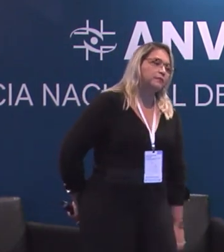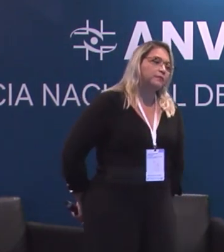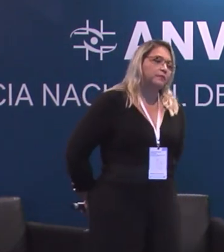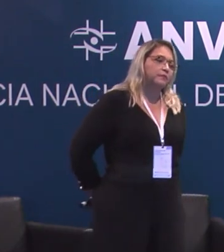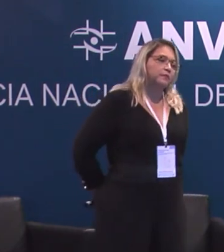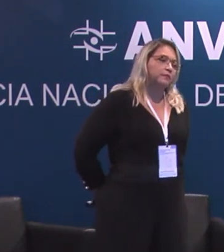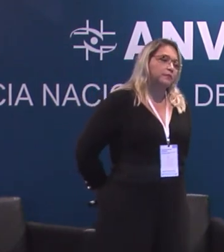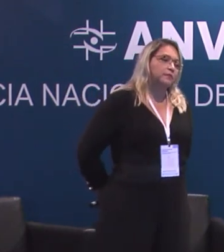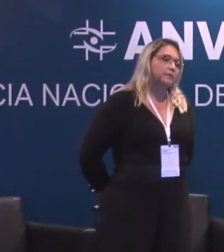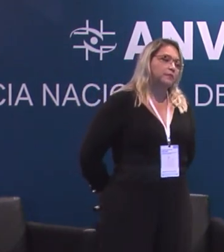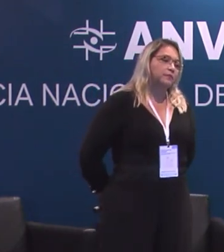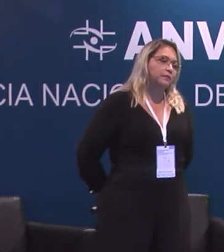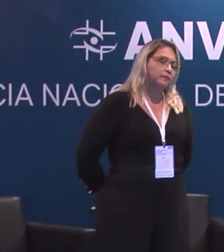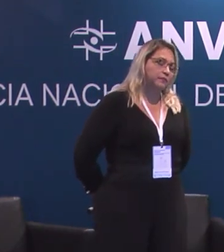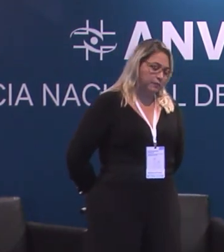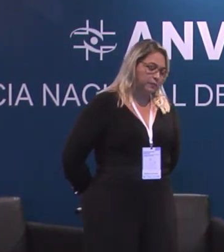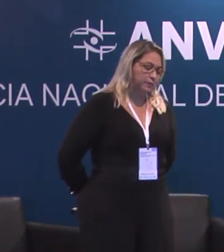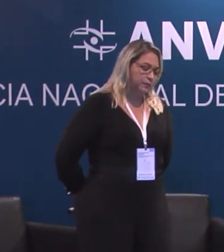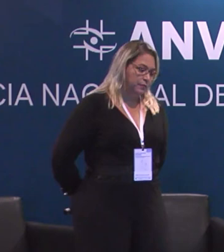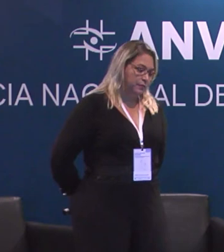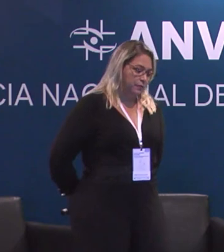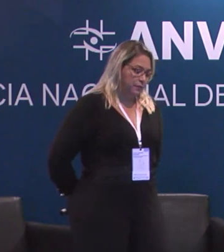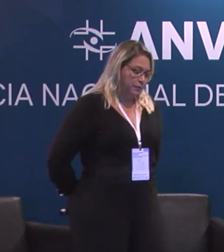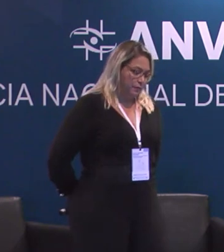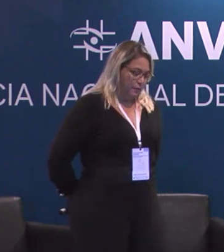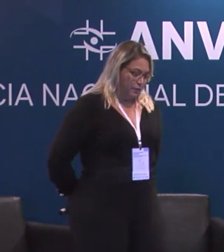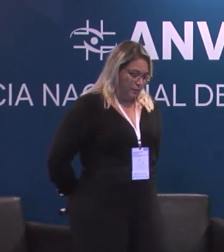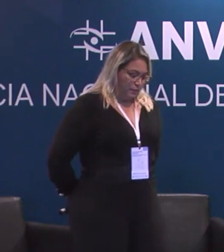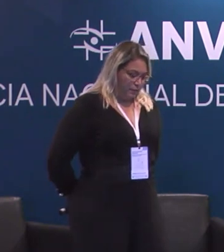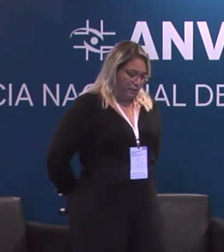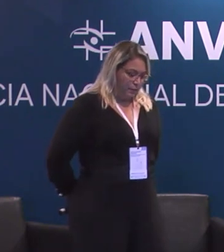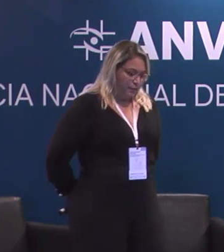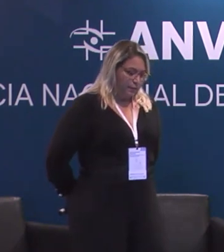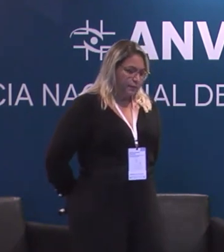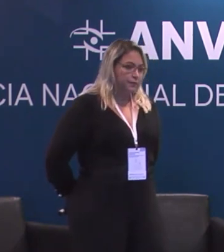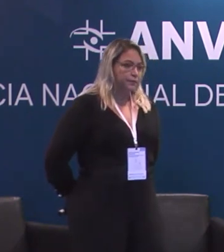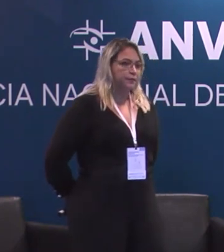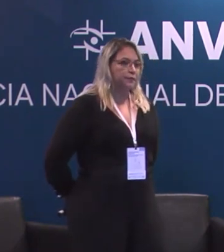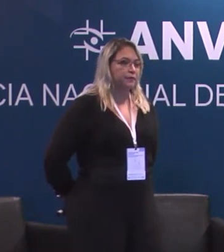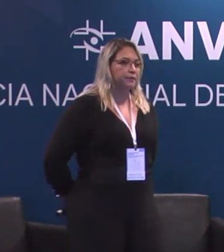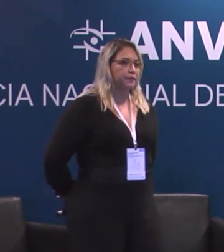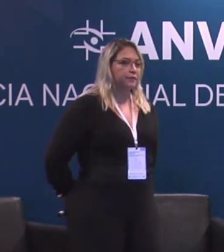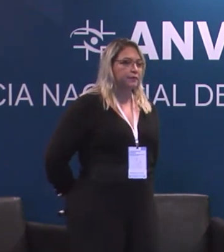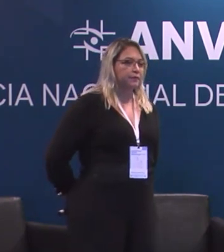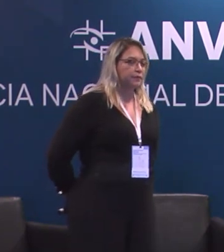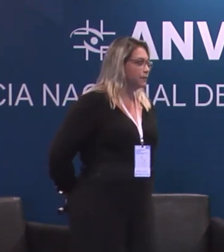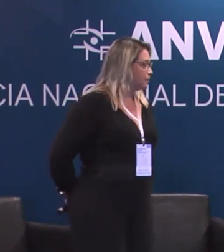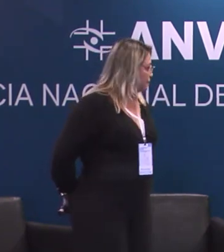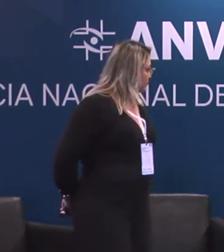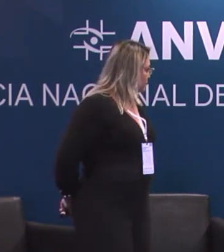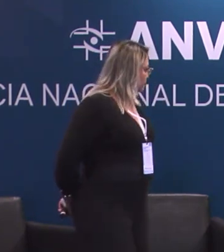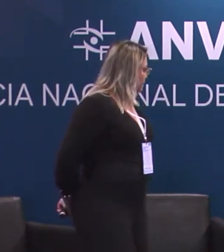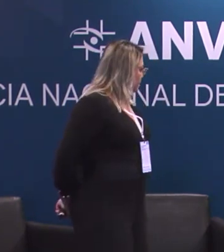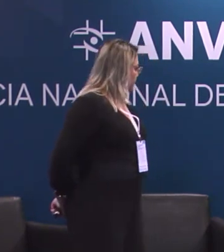laboratório próprio? Existe dentro na área de vigilância laboratorial e a rede